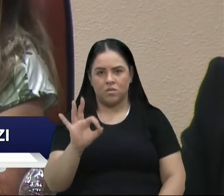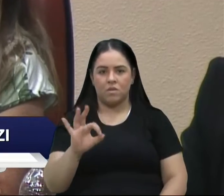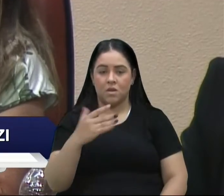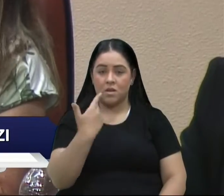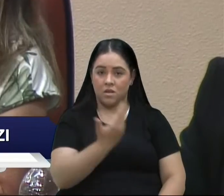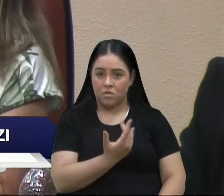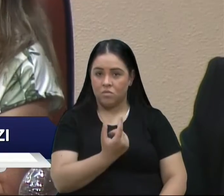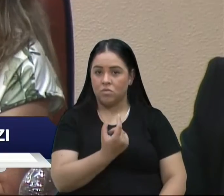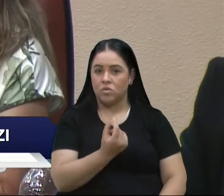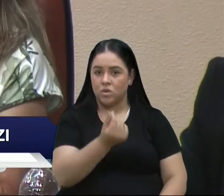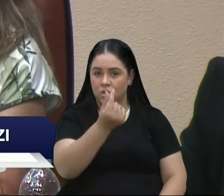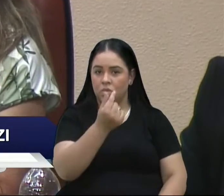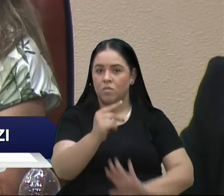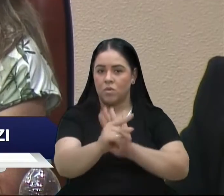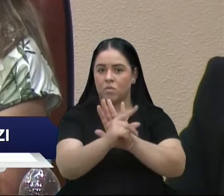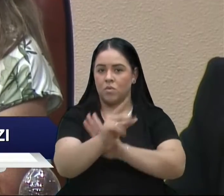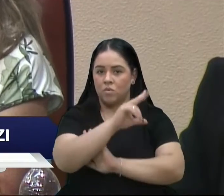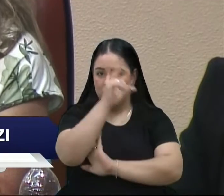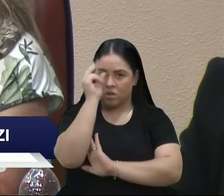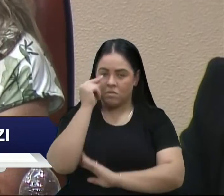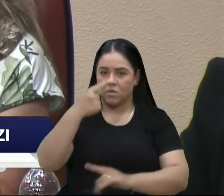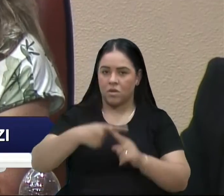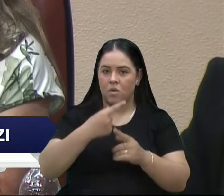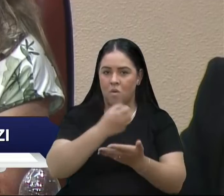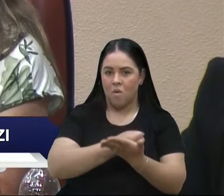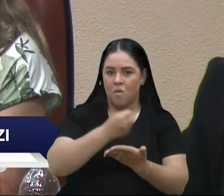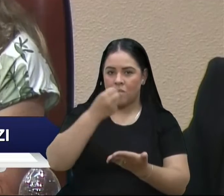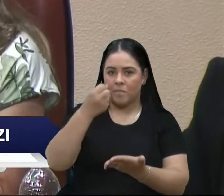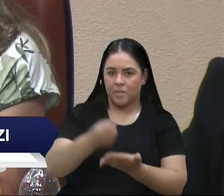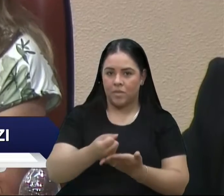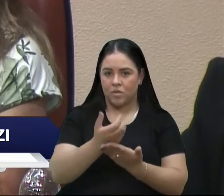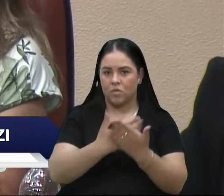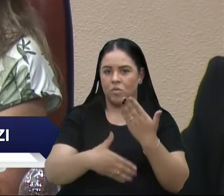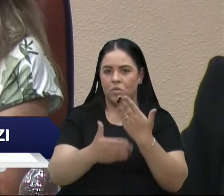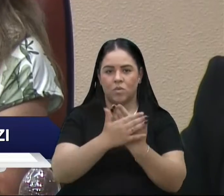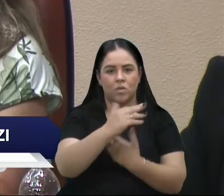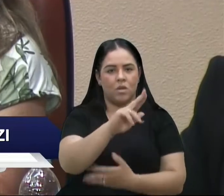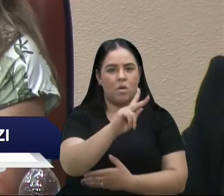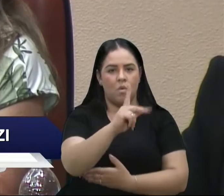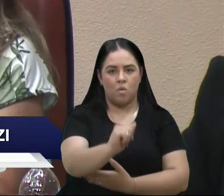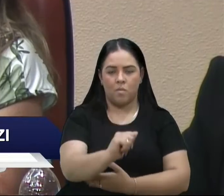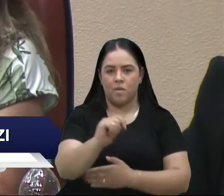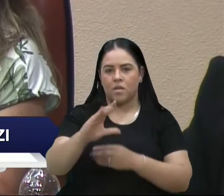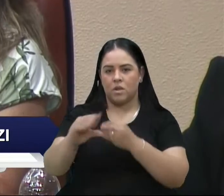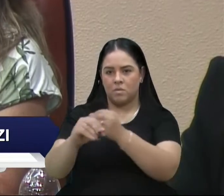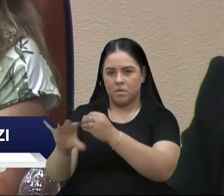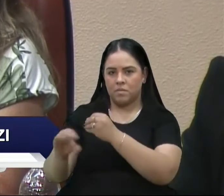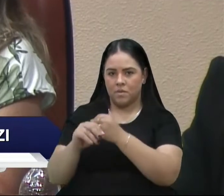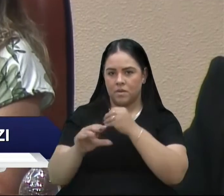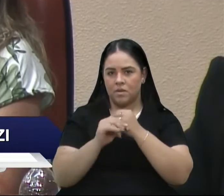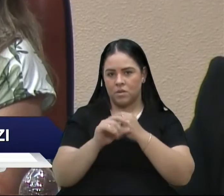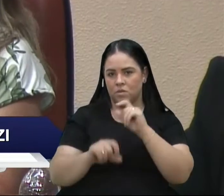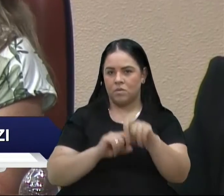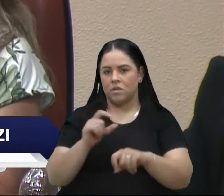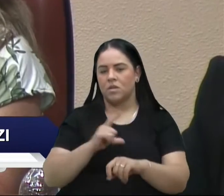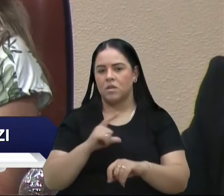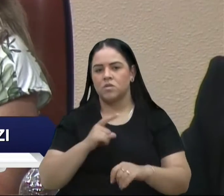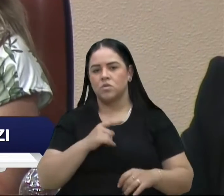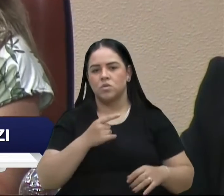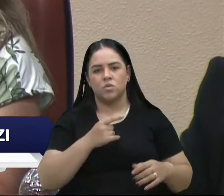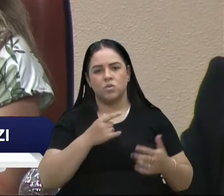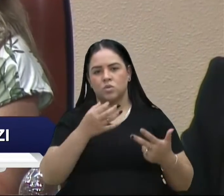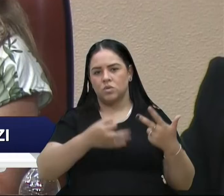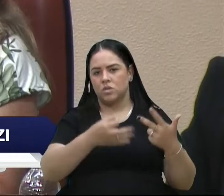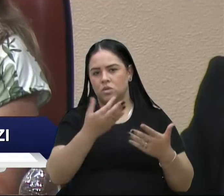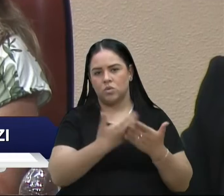do município, no contrato integral da UPA, nas suplementações, nas judicializações, enfim, em todas